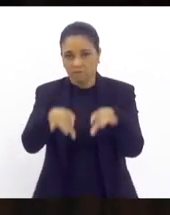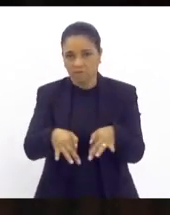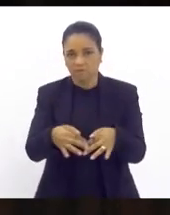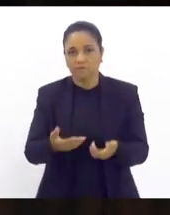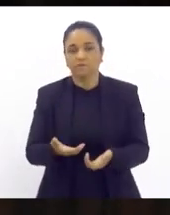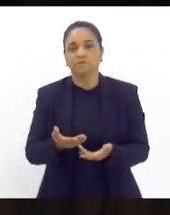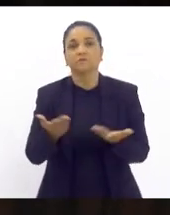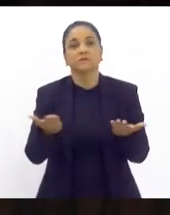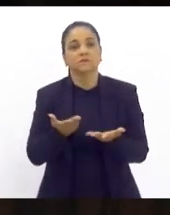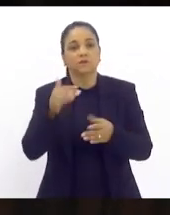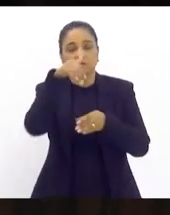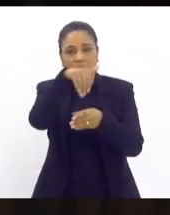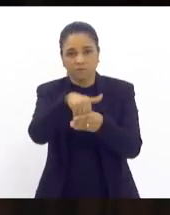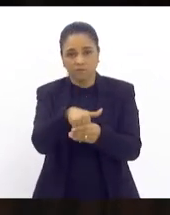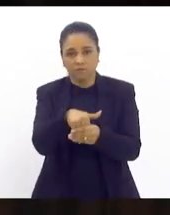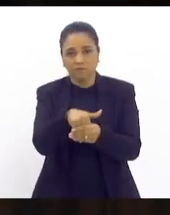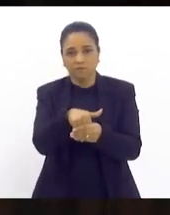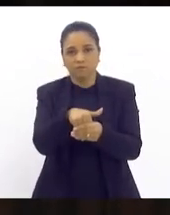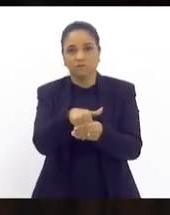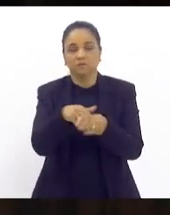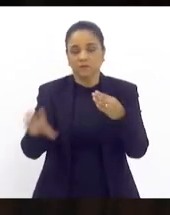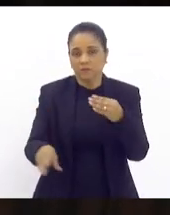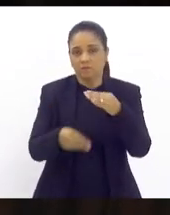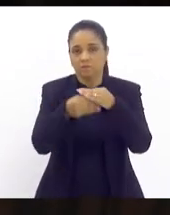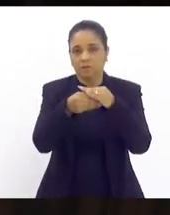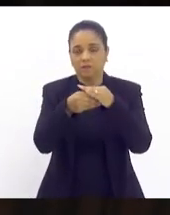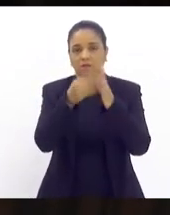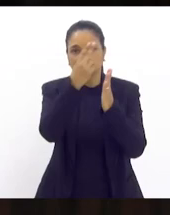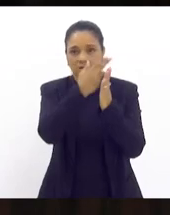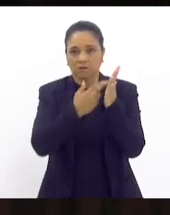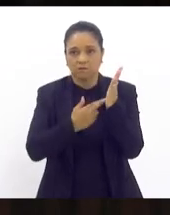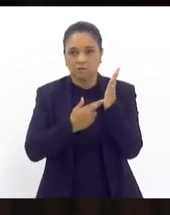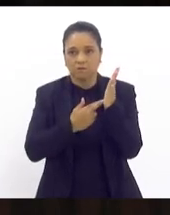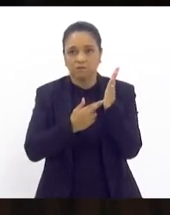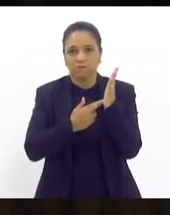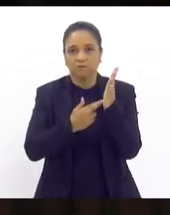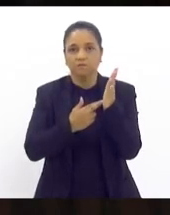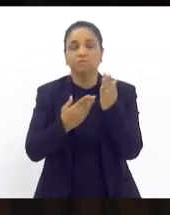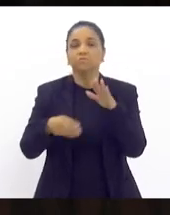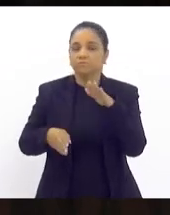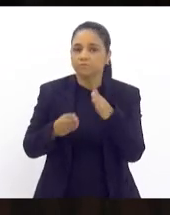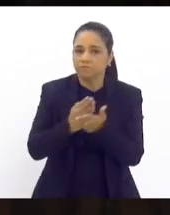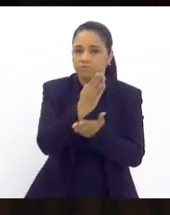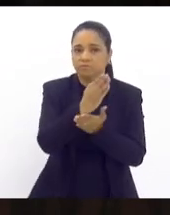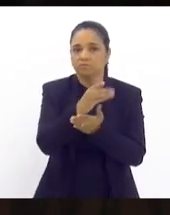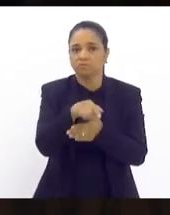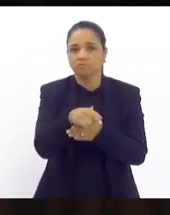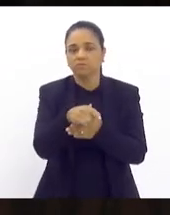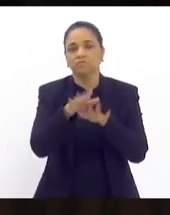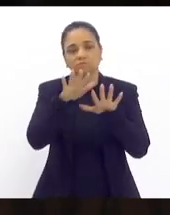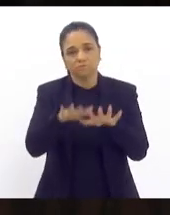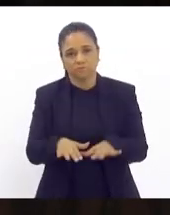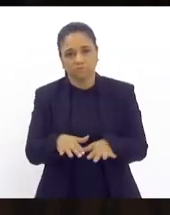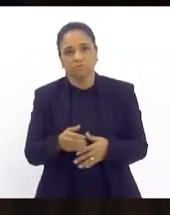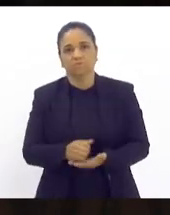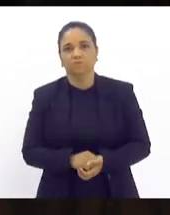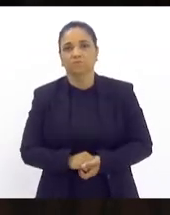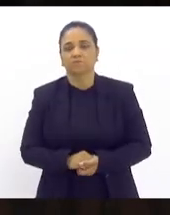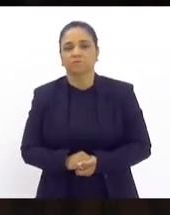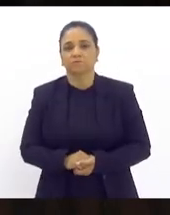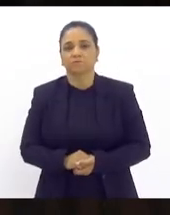discussão em votação emenda de redação senhores que aprovam permaneça Como estão